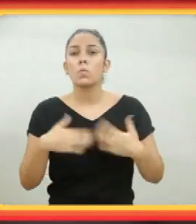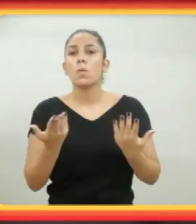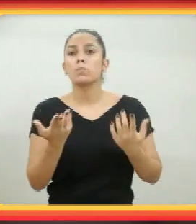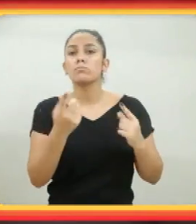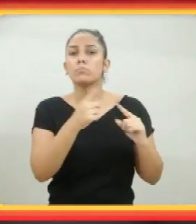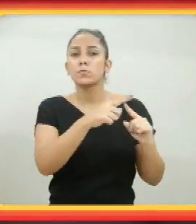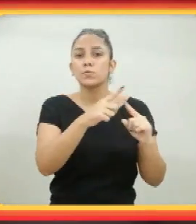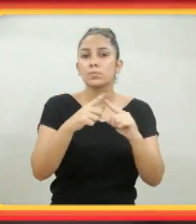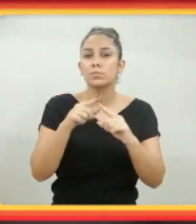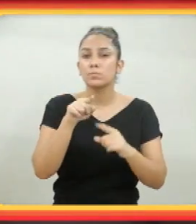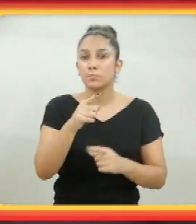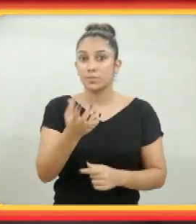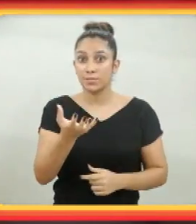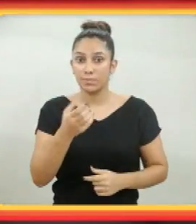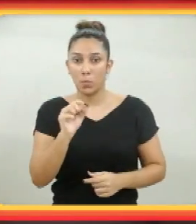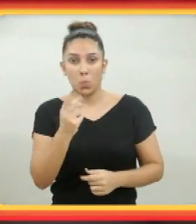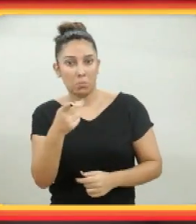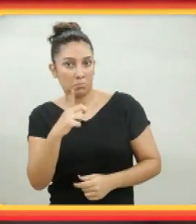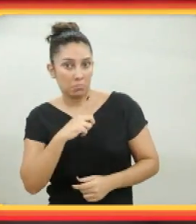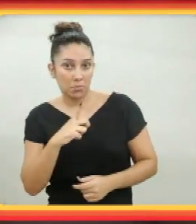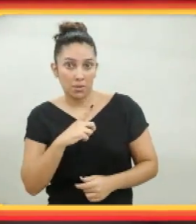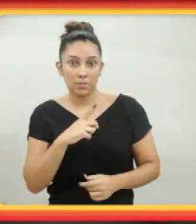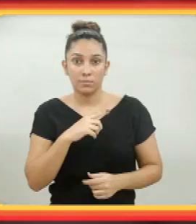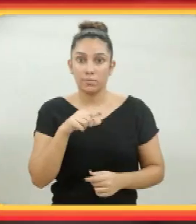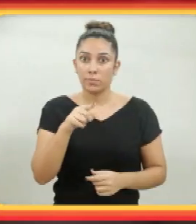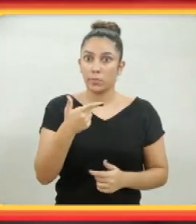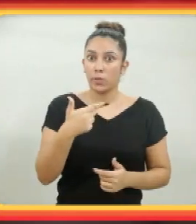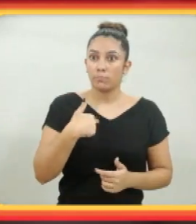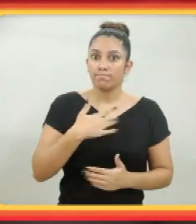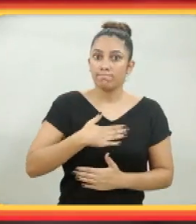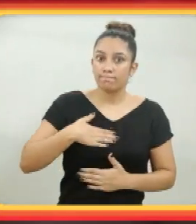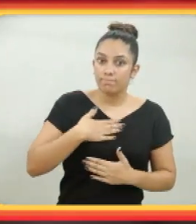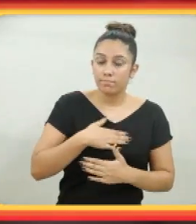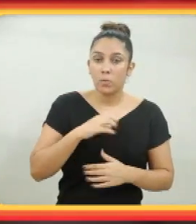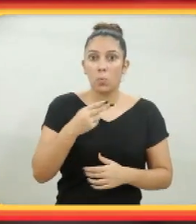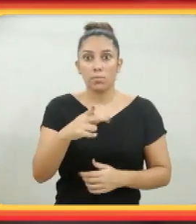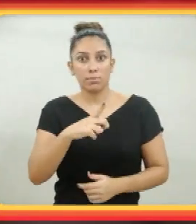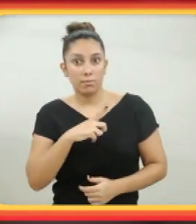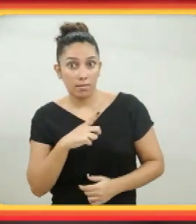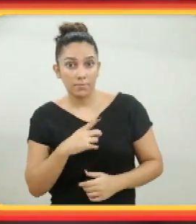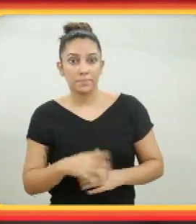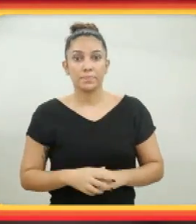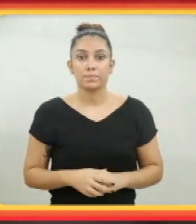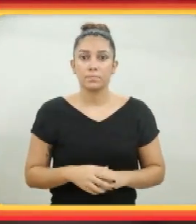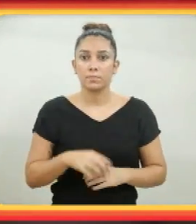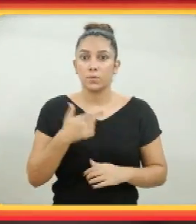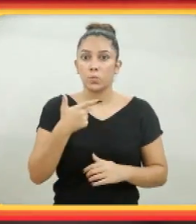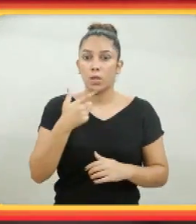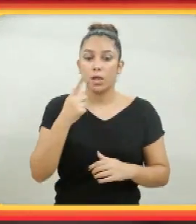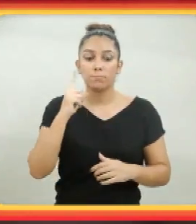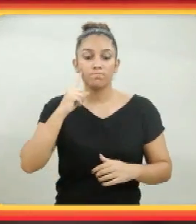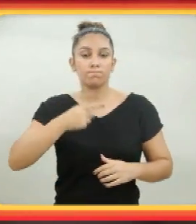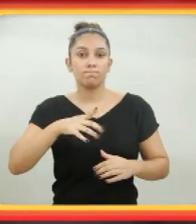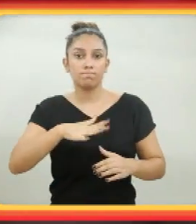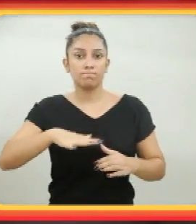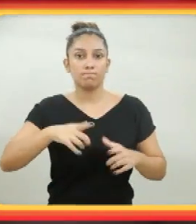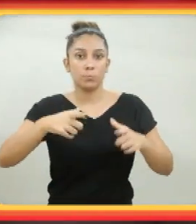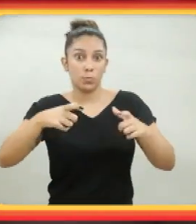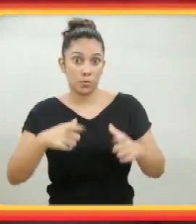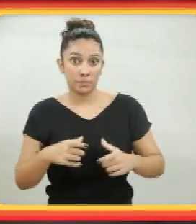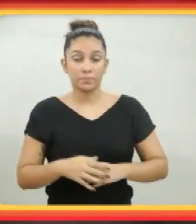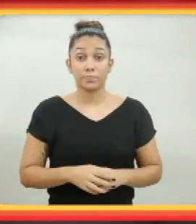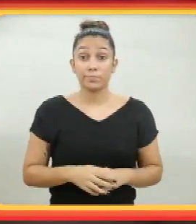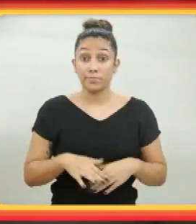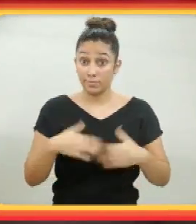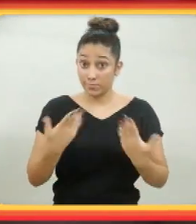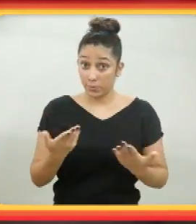pouco difícil de explicar. Isso é o tipo da coisa, ou você tem ou você não tem bom gosto, ou você tem ou você não